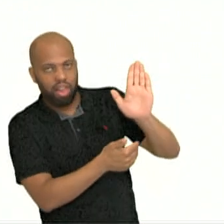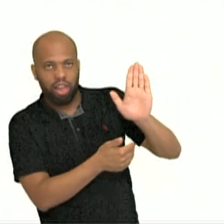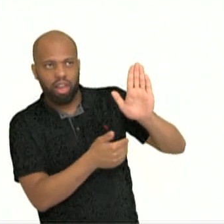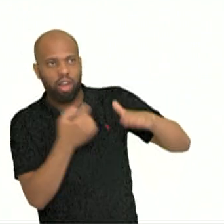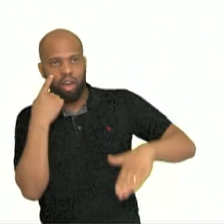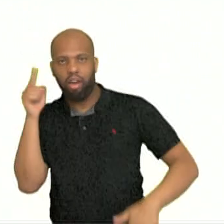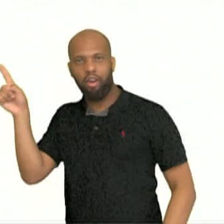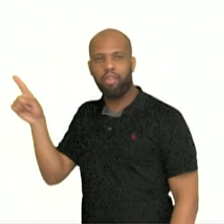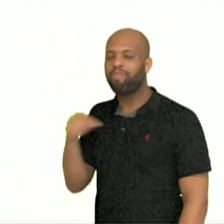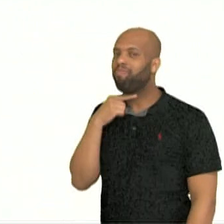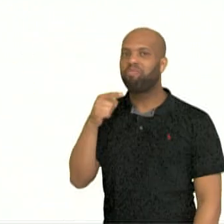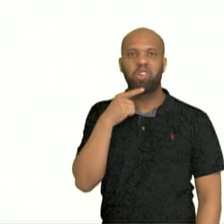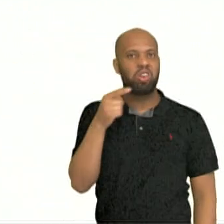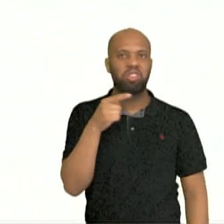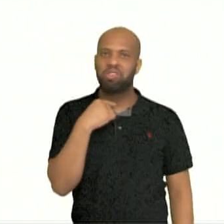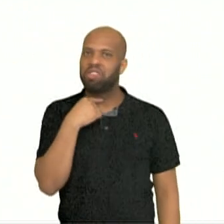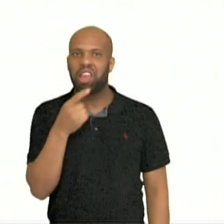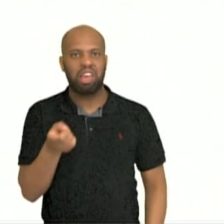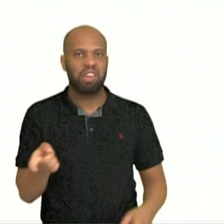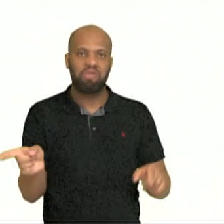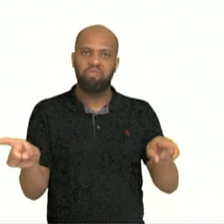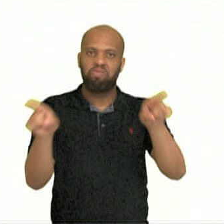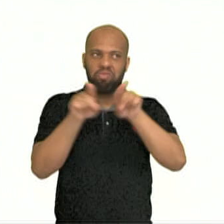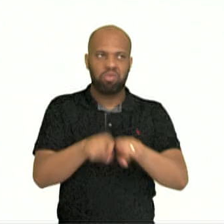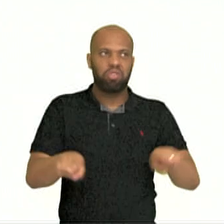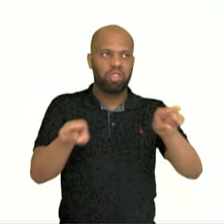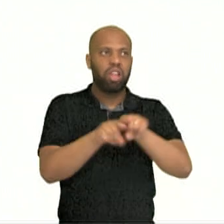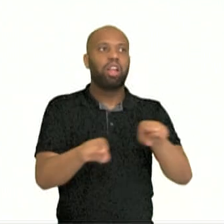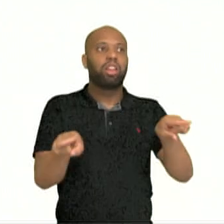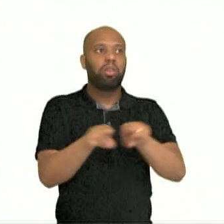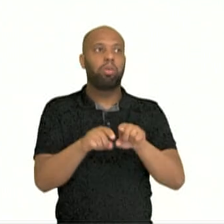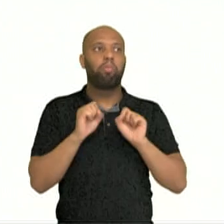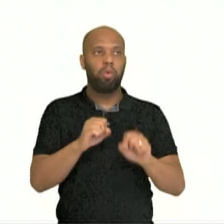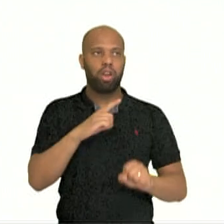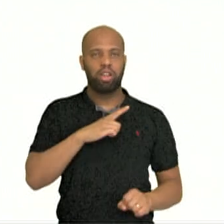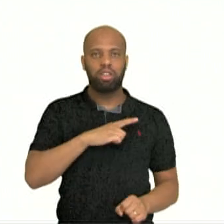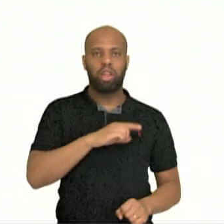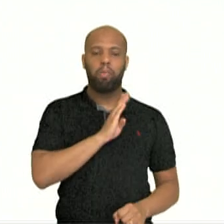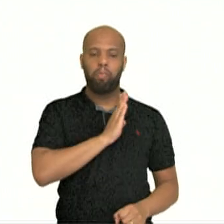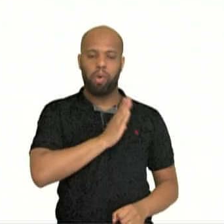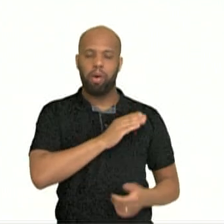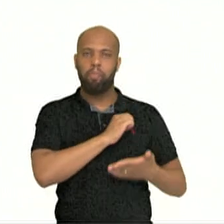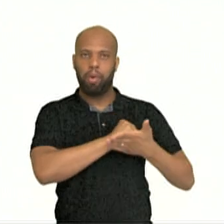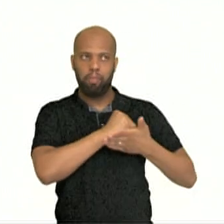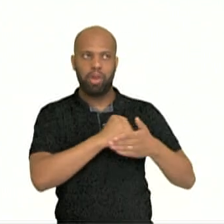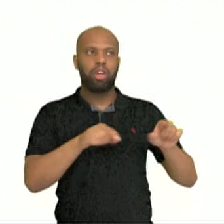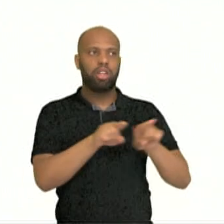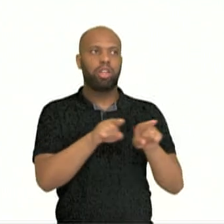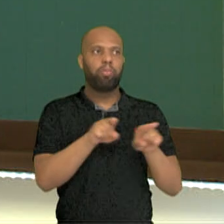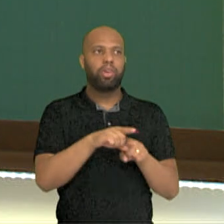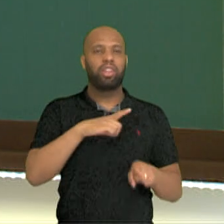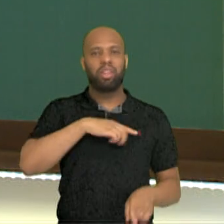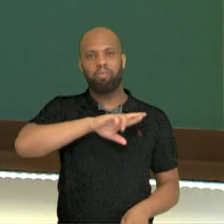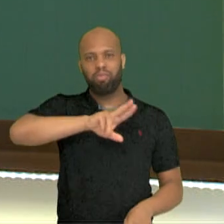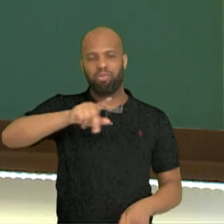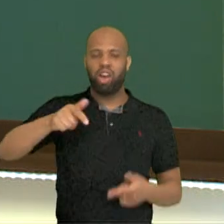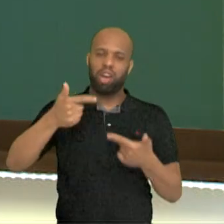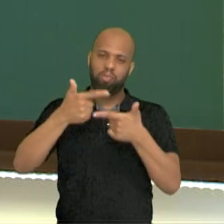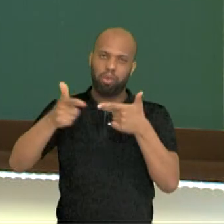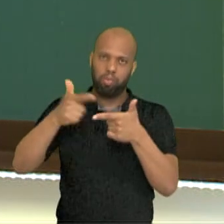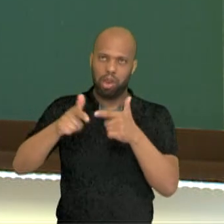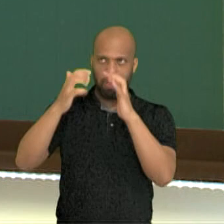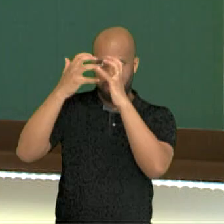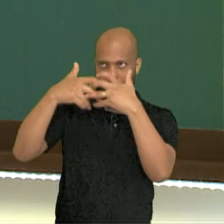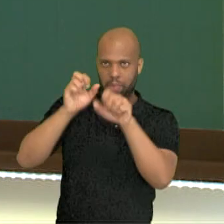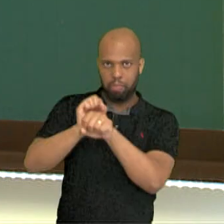não consegue cicatrizar. Infarto do miocárdio, acidente vascular cerebral, entre outras. Ou